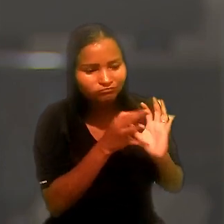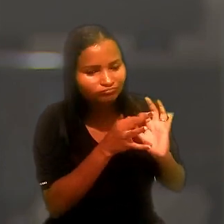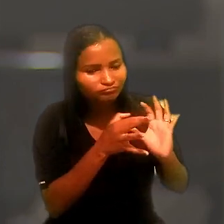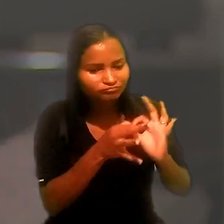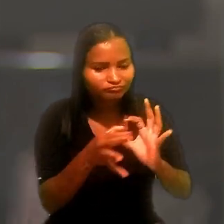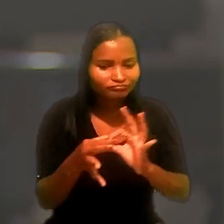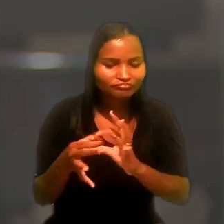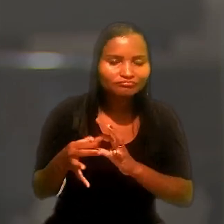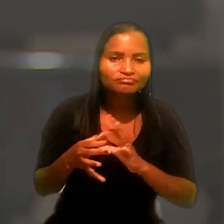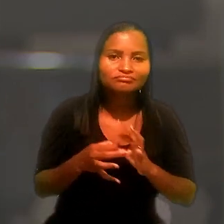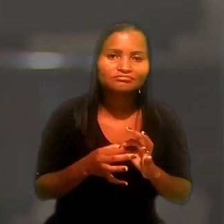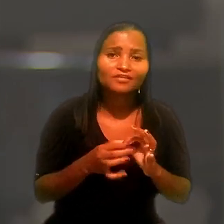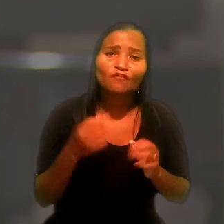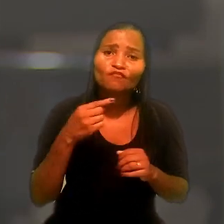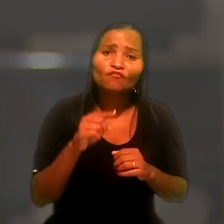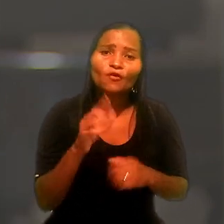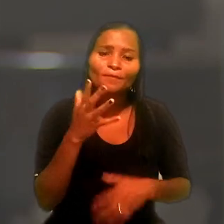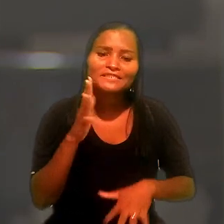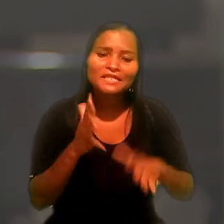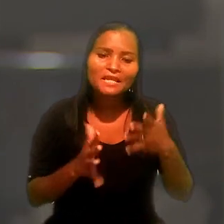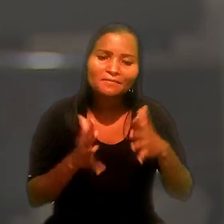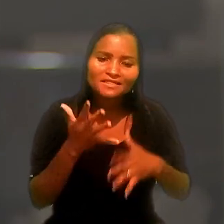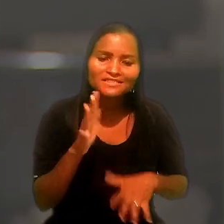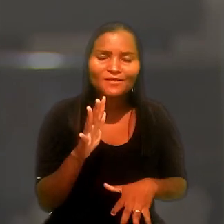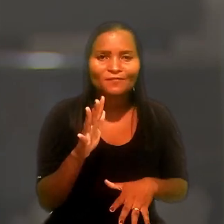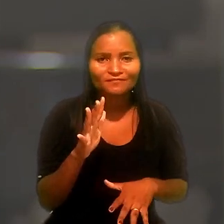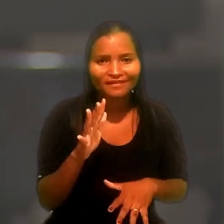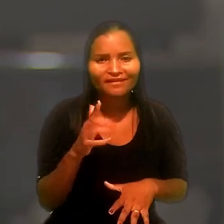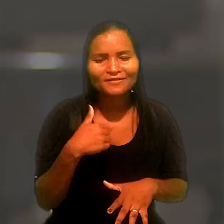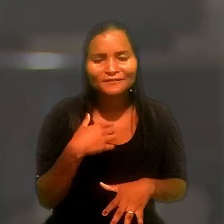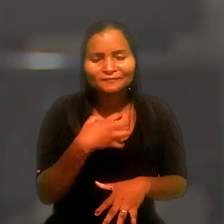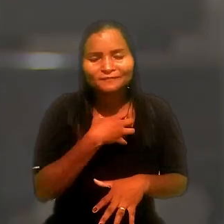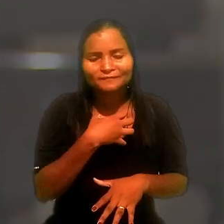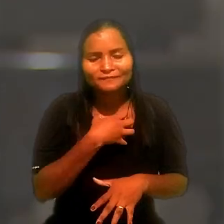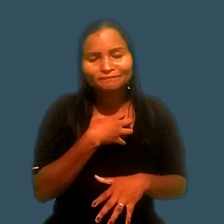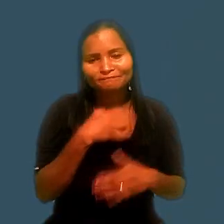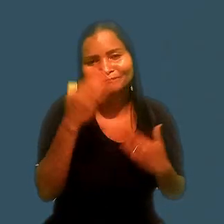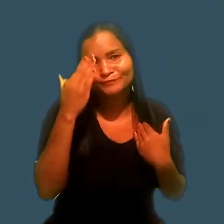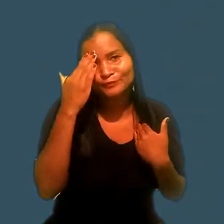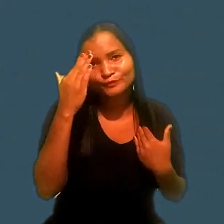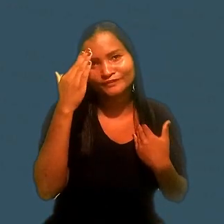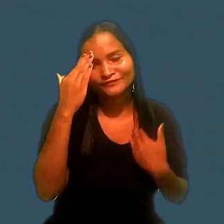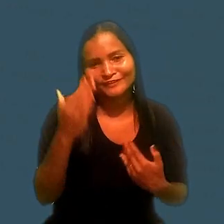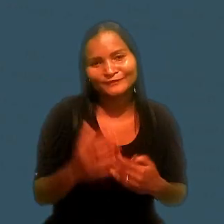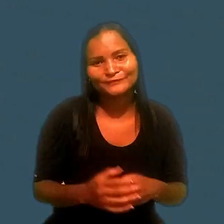uma celebração, vamos dizer assim, uma grande celebração. Me senti muito gratificado.